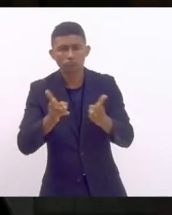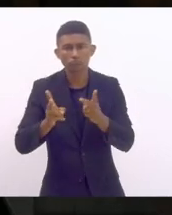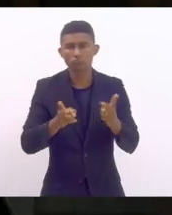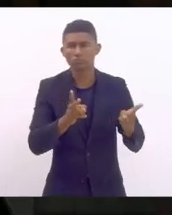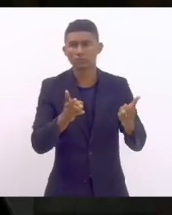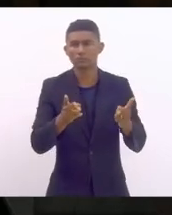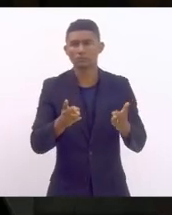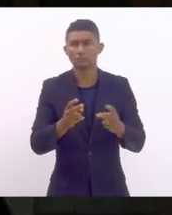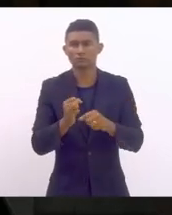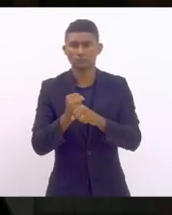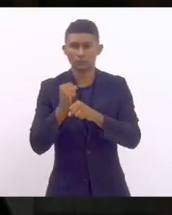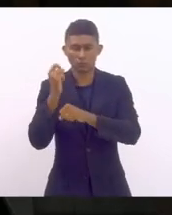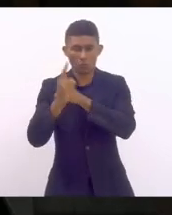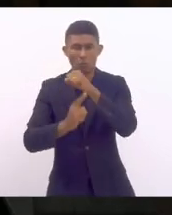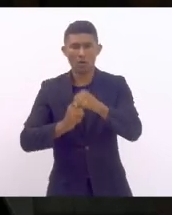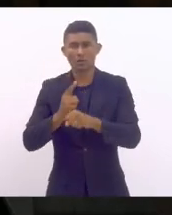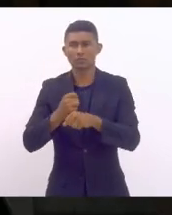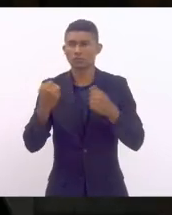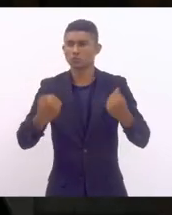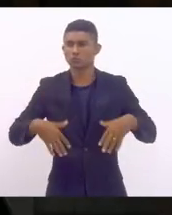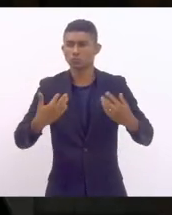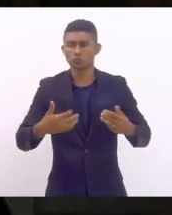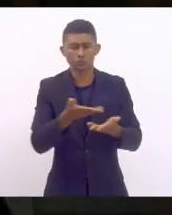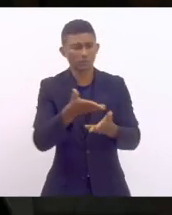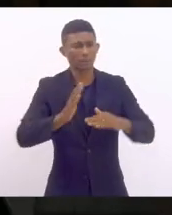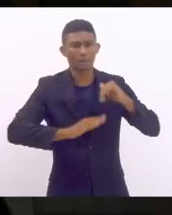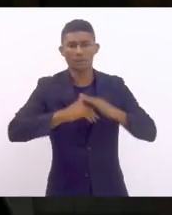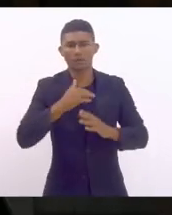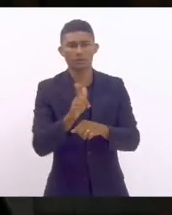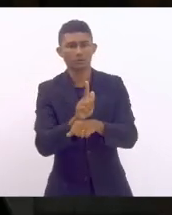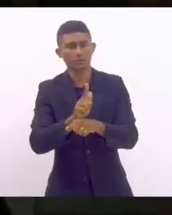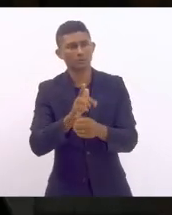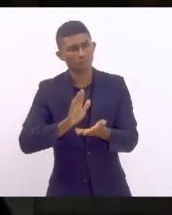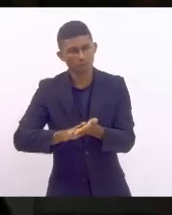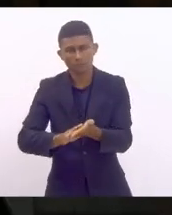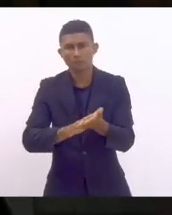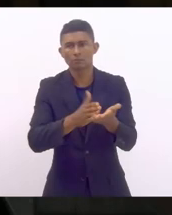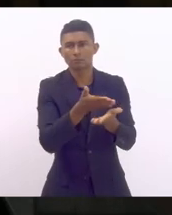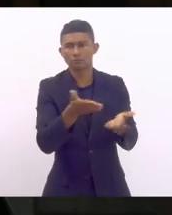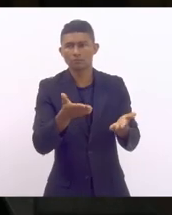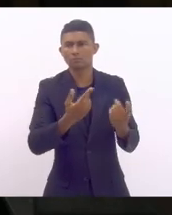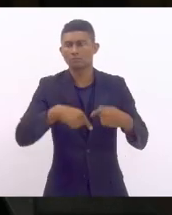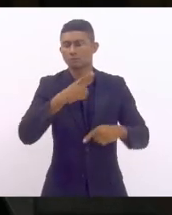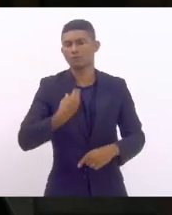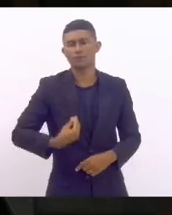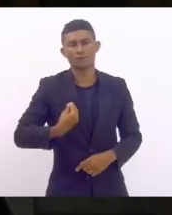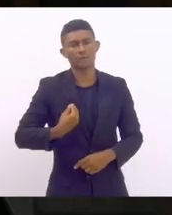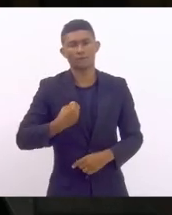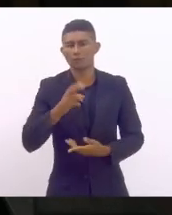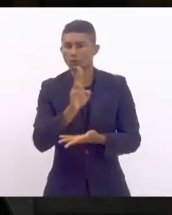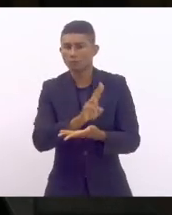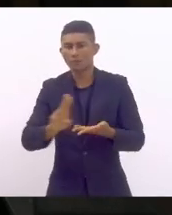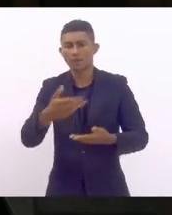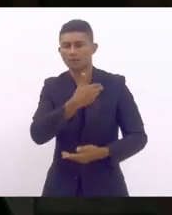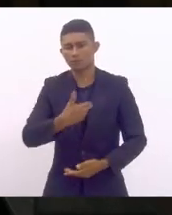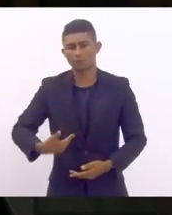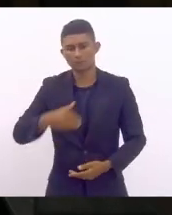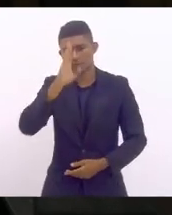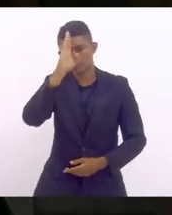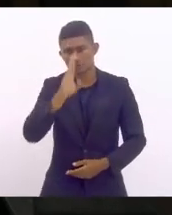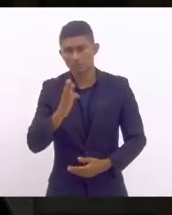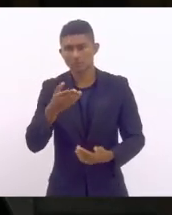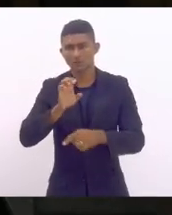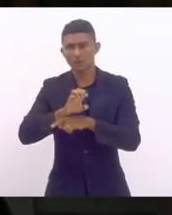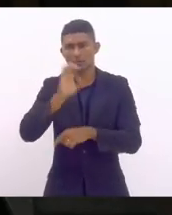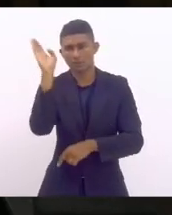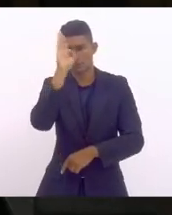segurar um ano inteiro é para quem tem muita competência de gestão portanto parabéns a vocês viram a universidade pública vivo o estado brasileiro democrático soberano